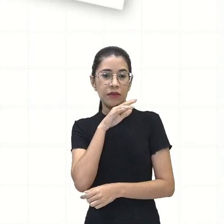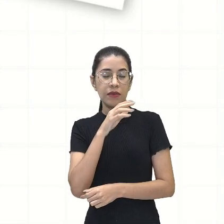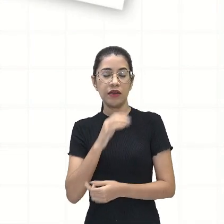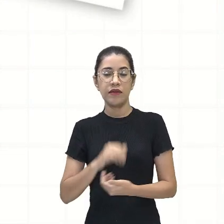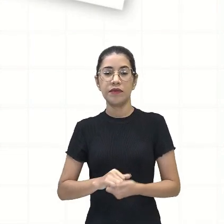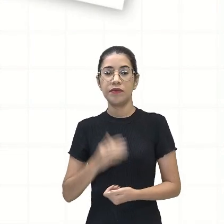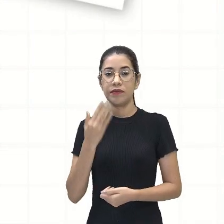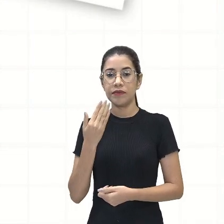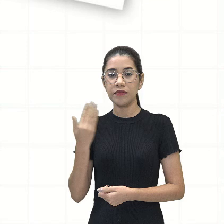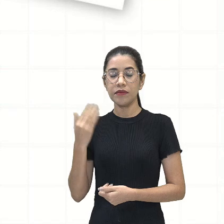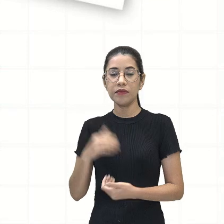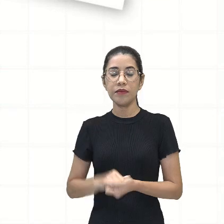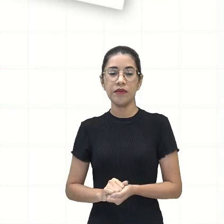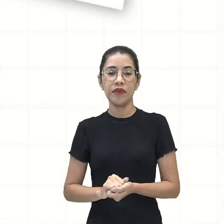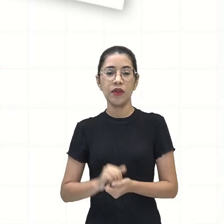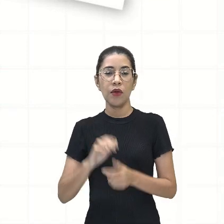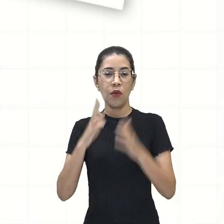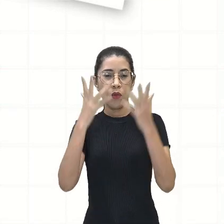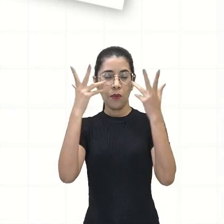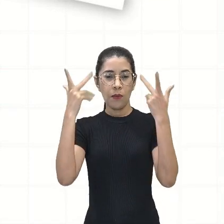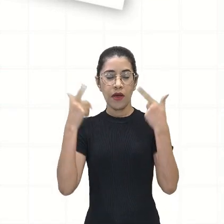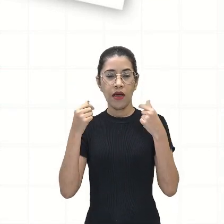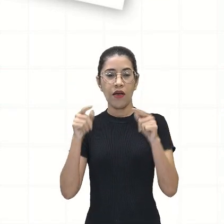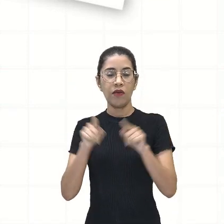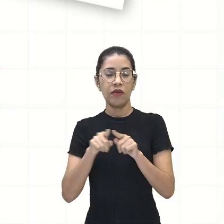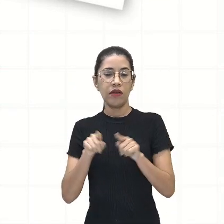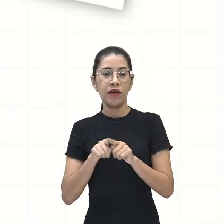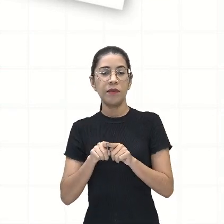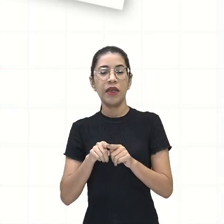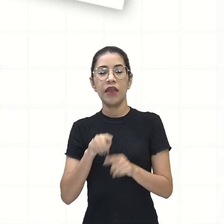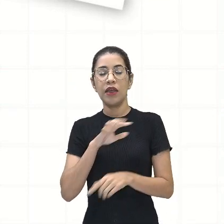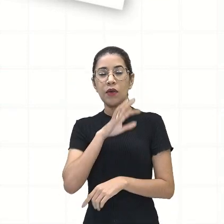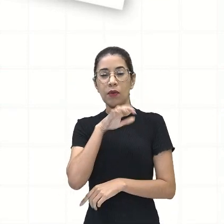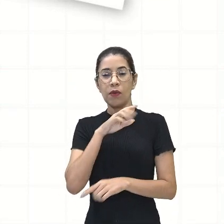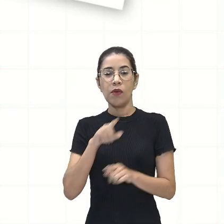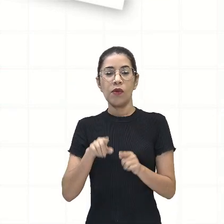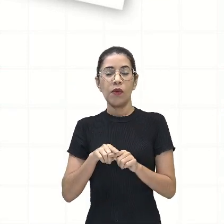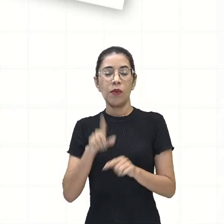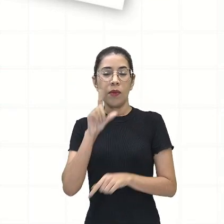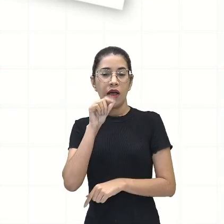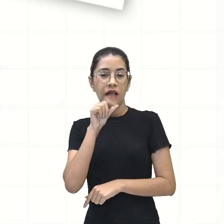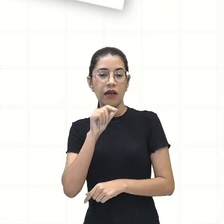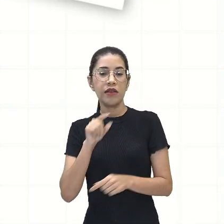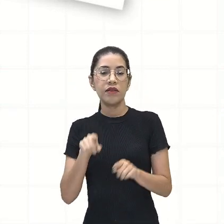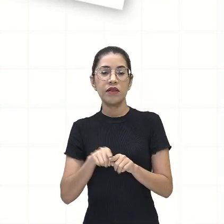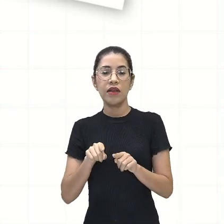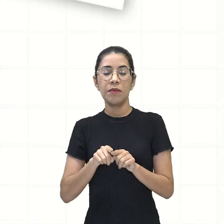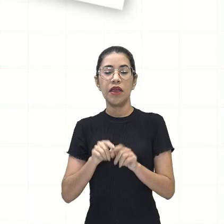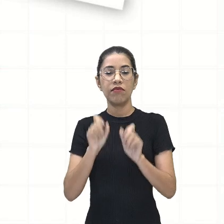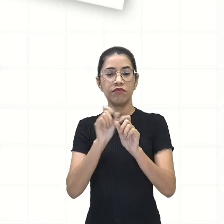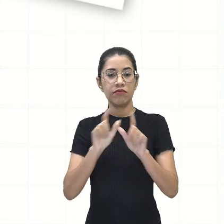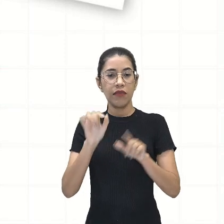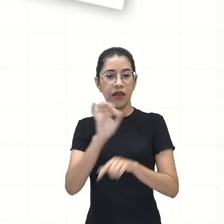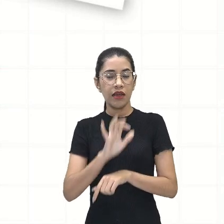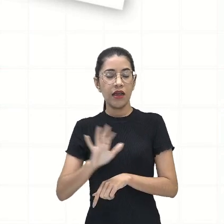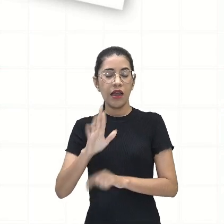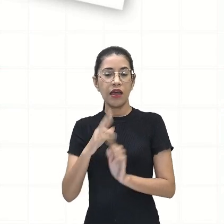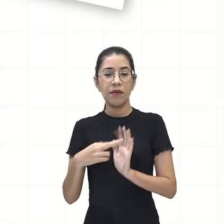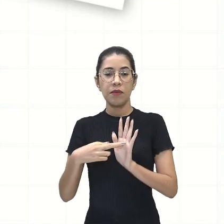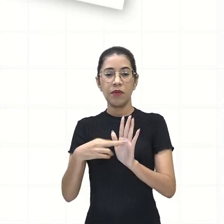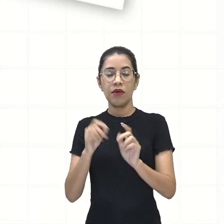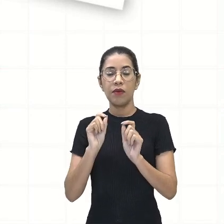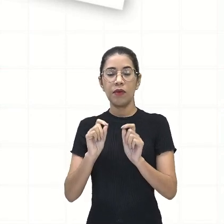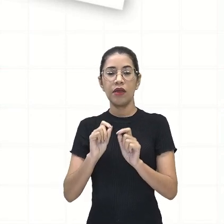aí, o mico-leão dourado, o sairi-banana, que é um pássaro. Nós temos aí uma imagem representativa aí da